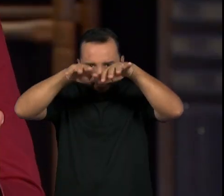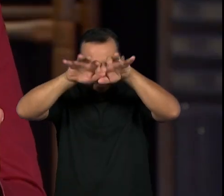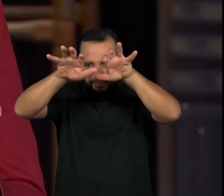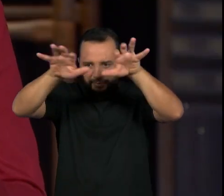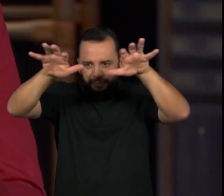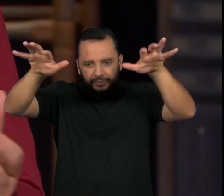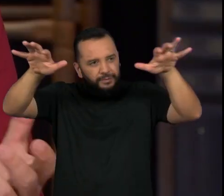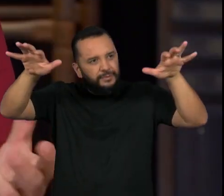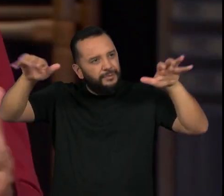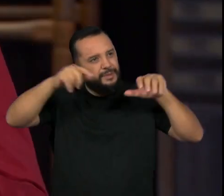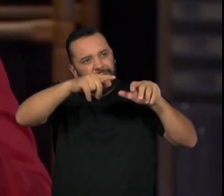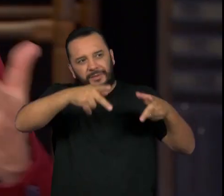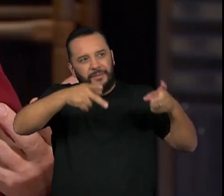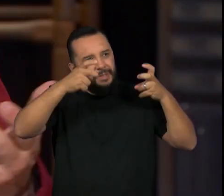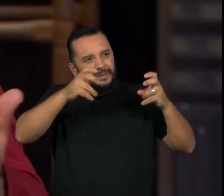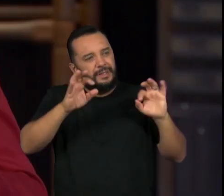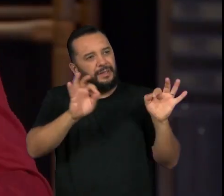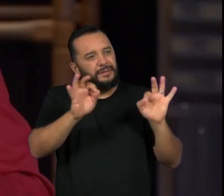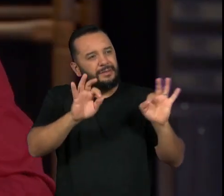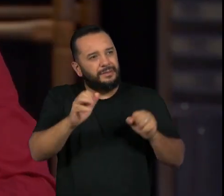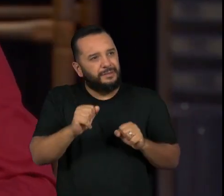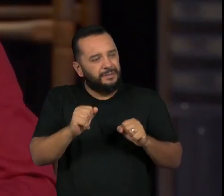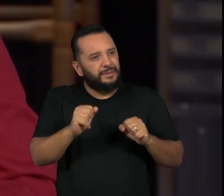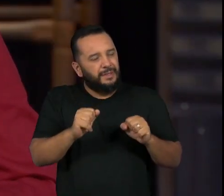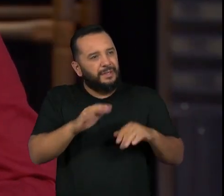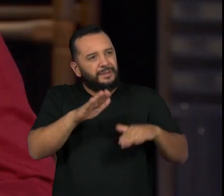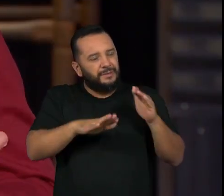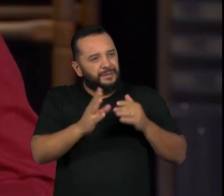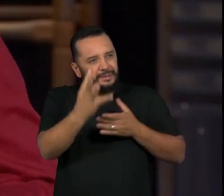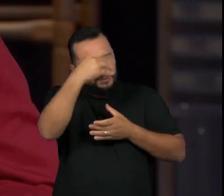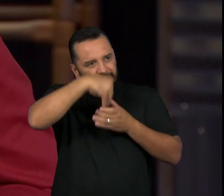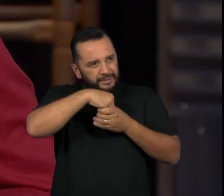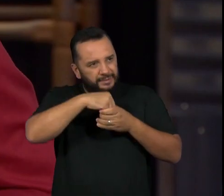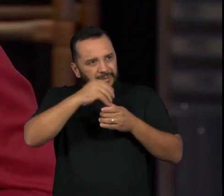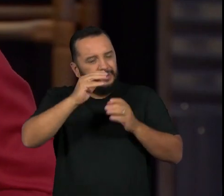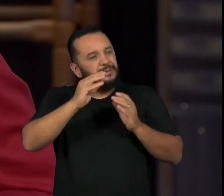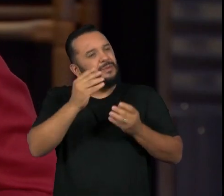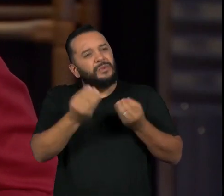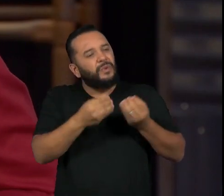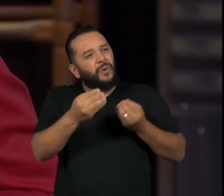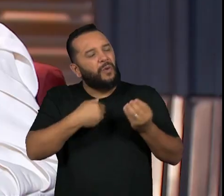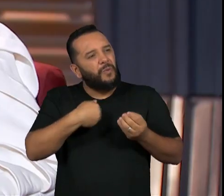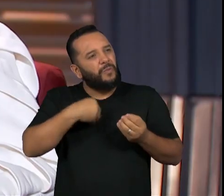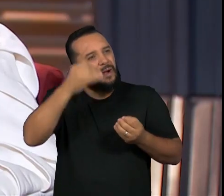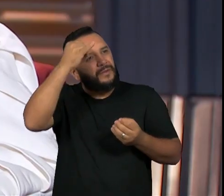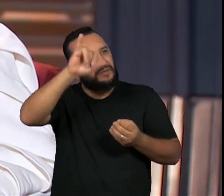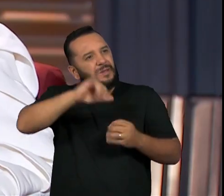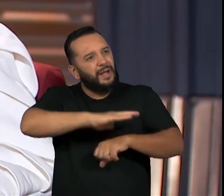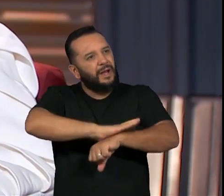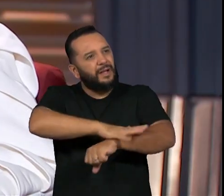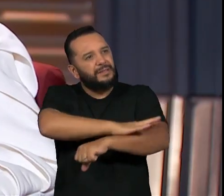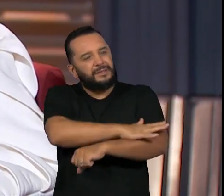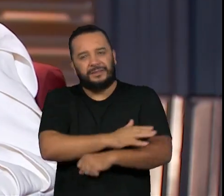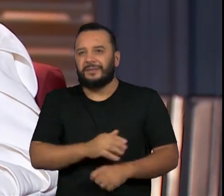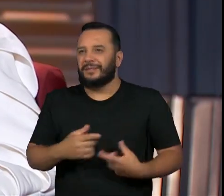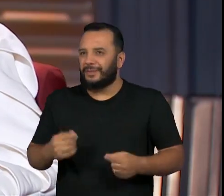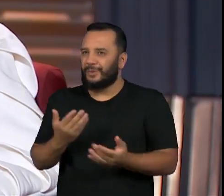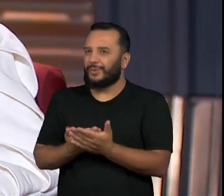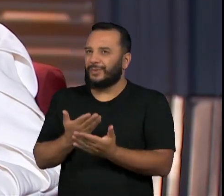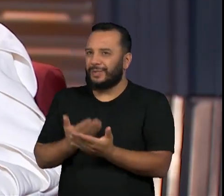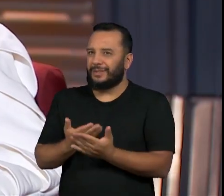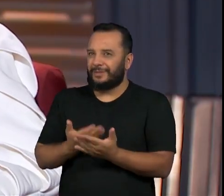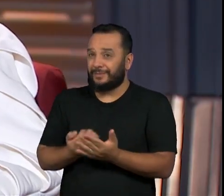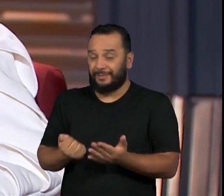não percebe às vezes que ele está ali dentro. Né? Como se vacinar? Estudando. Estudando